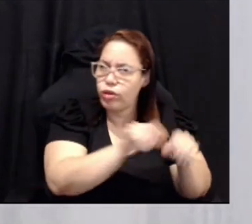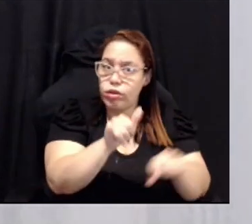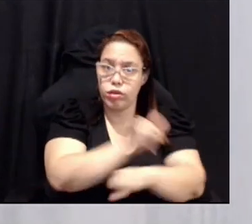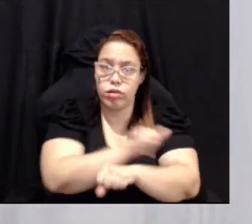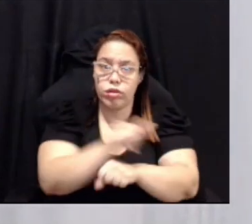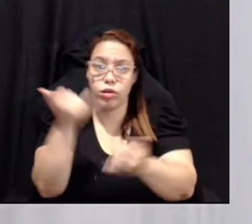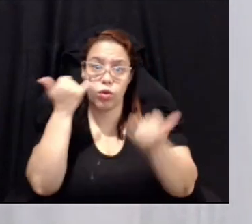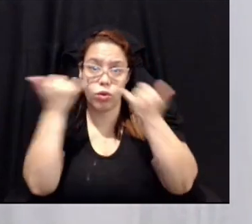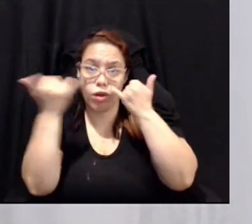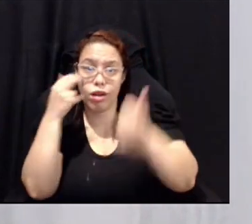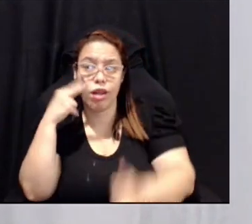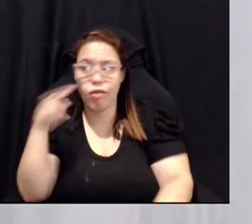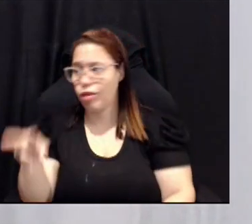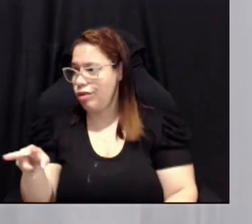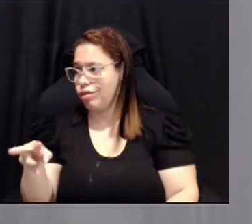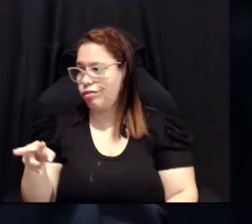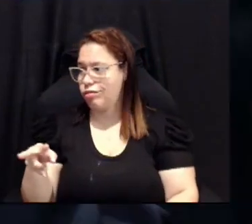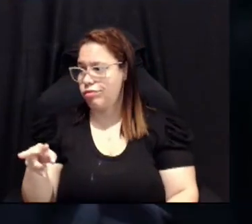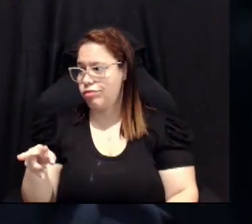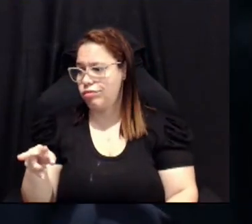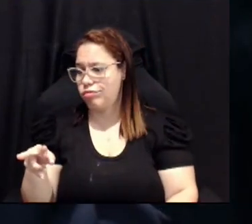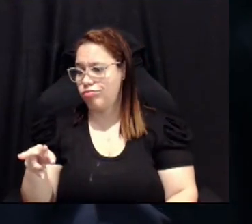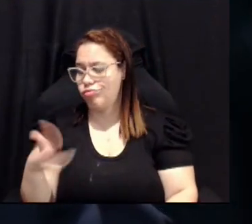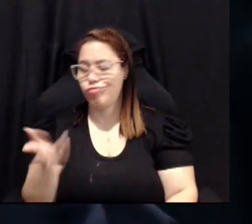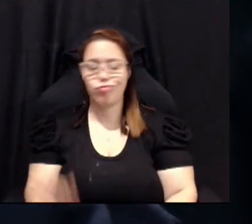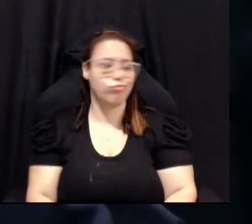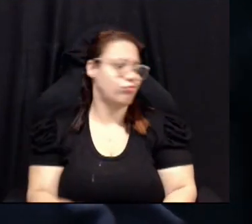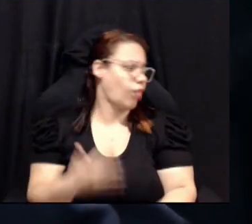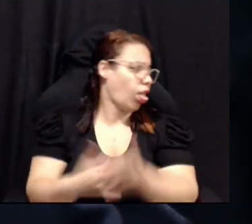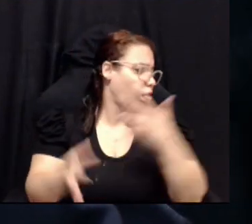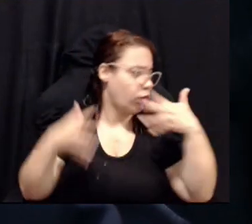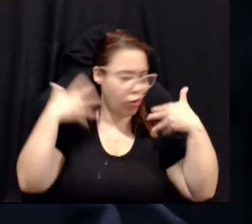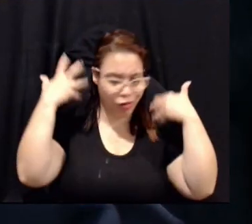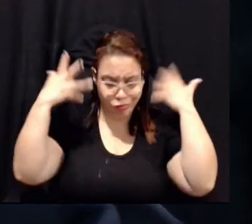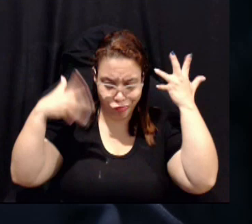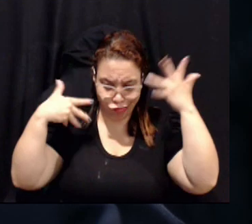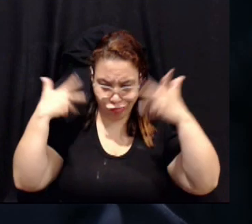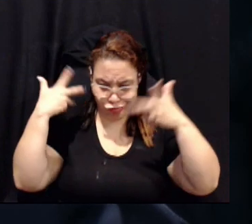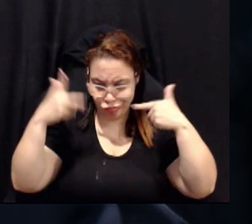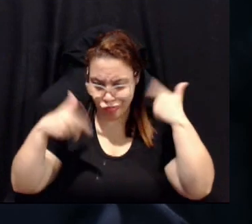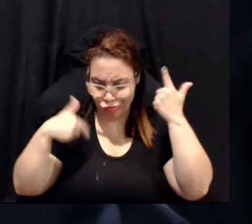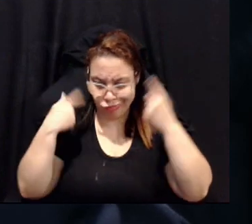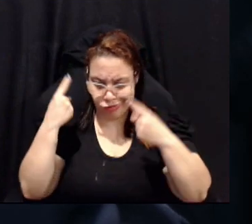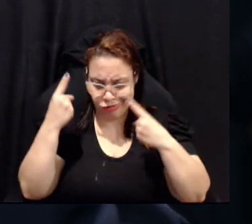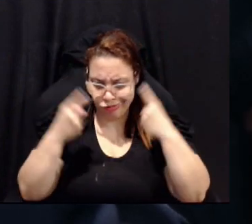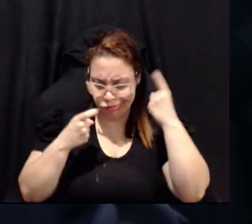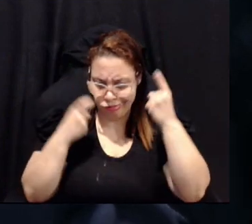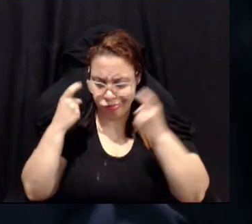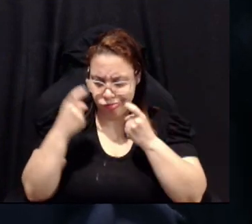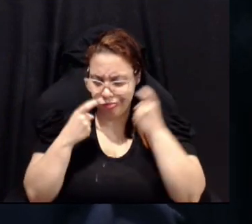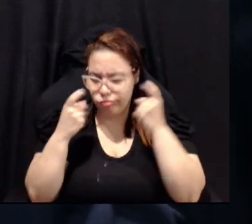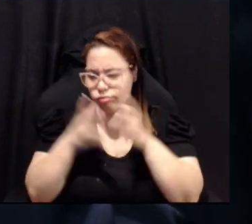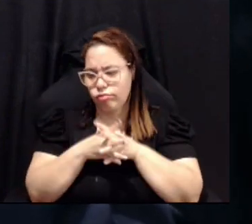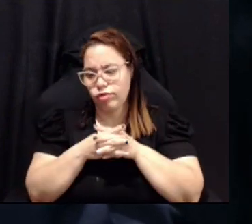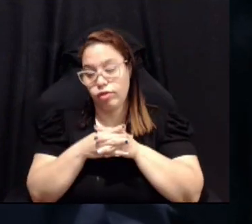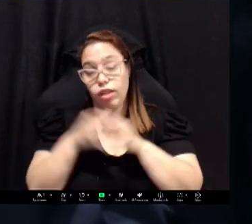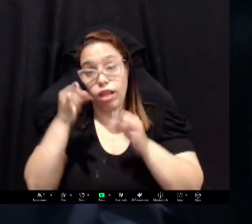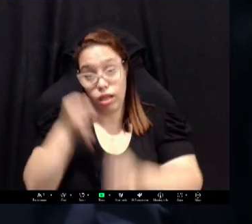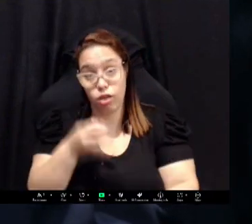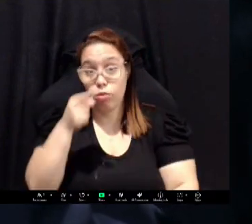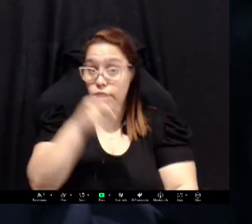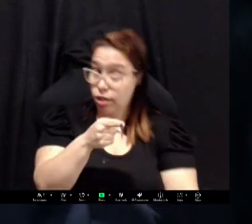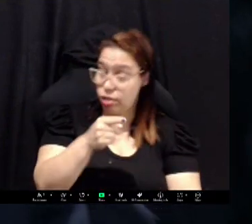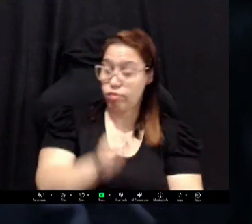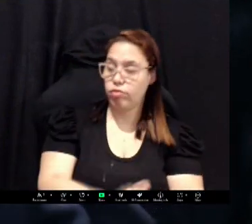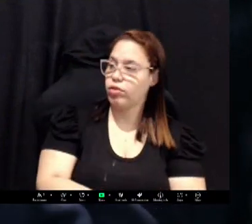vendo, ele acaba se perdendo e não criando um processo que vai funcionar para ele. E não existe